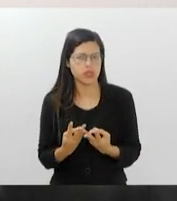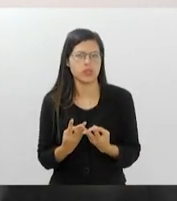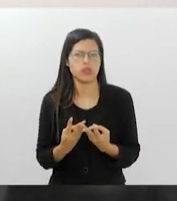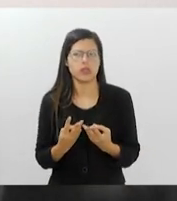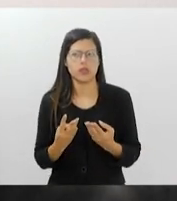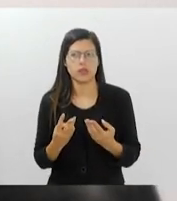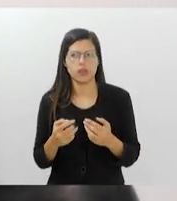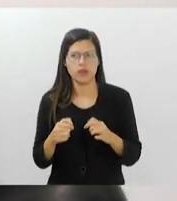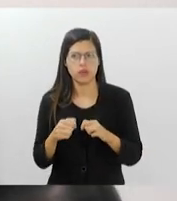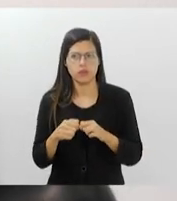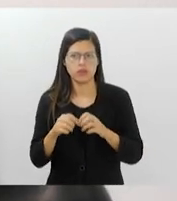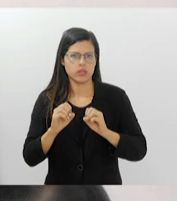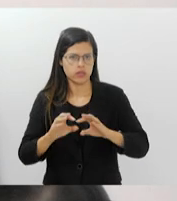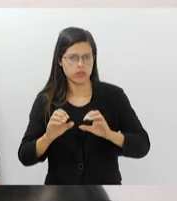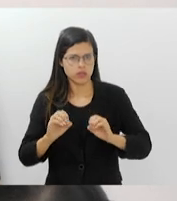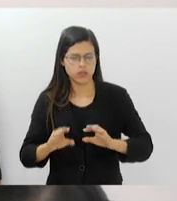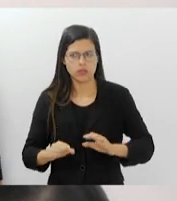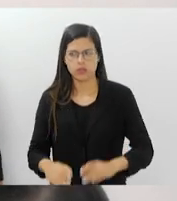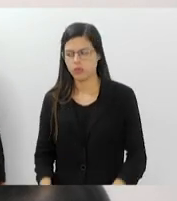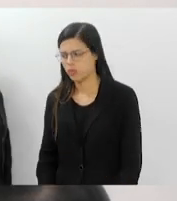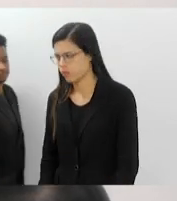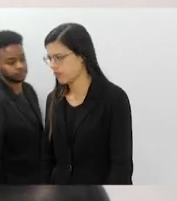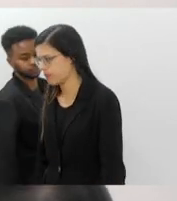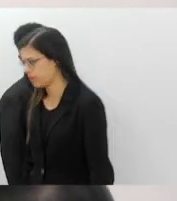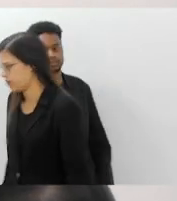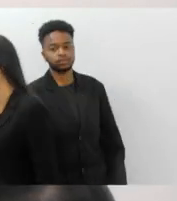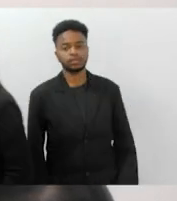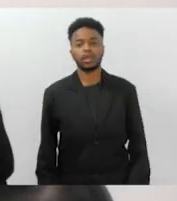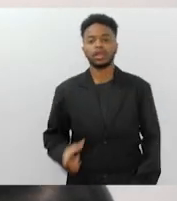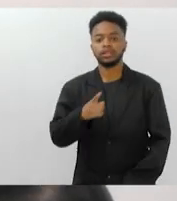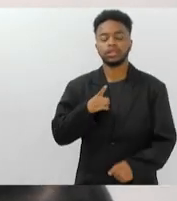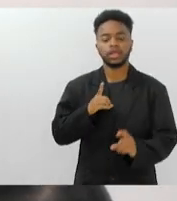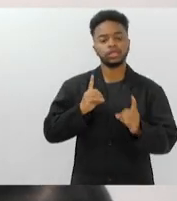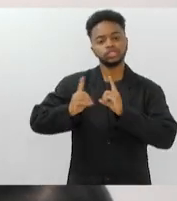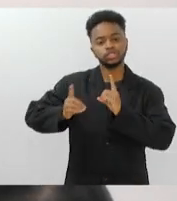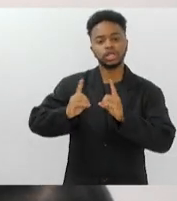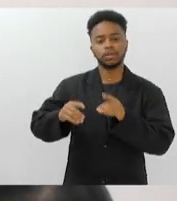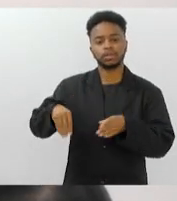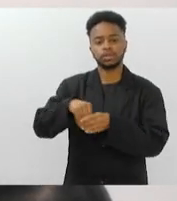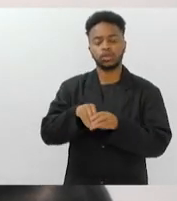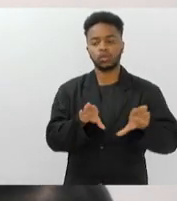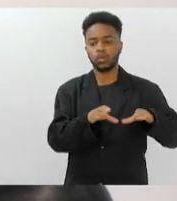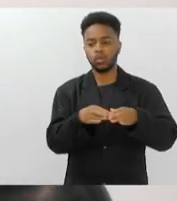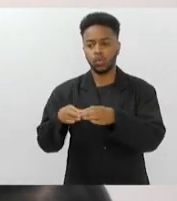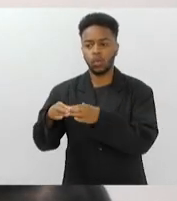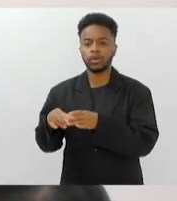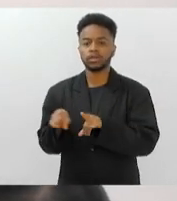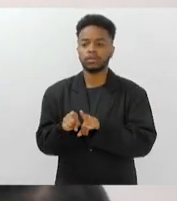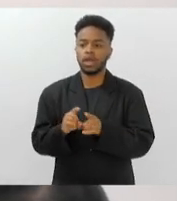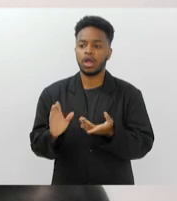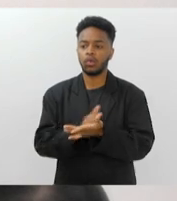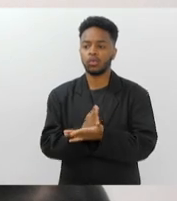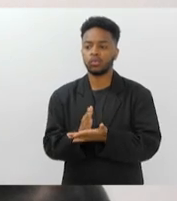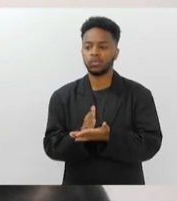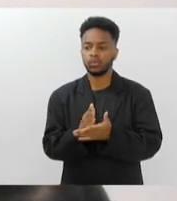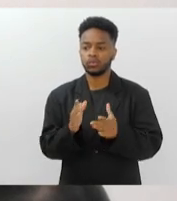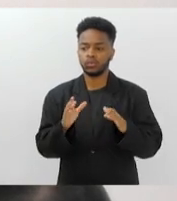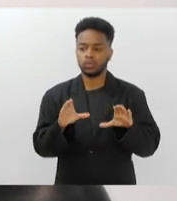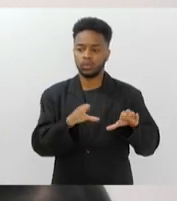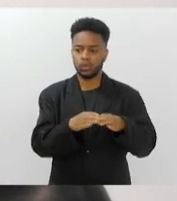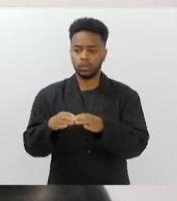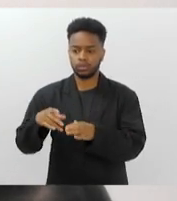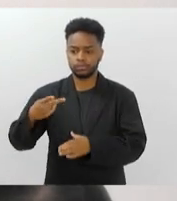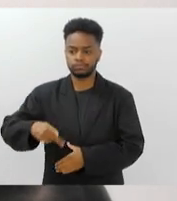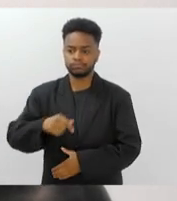faço do oficinas dou dinâmica dentro dentro dessa da dos grupos tem alguns grupos aqui no Rio de Janeiro que